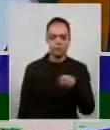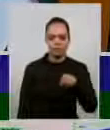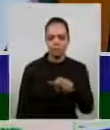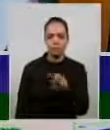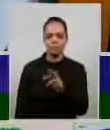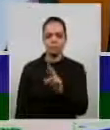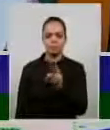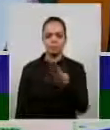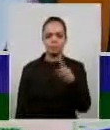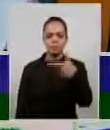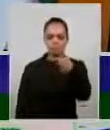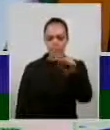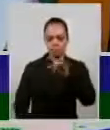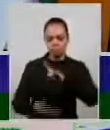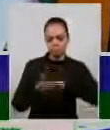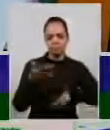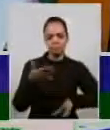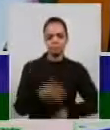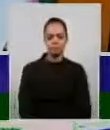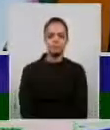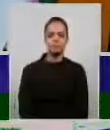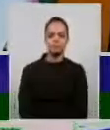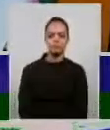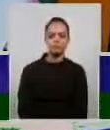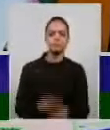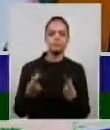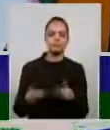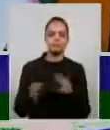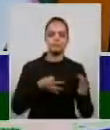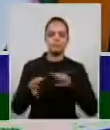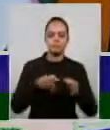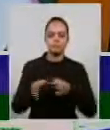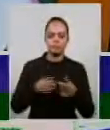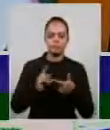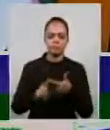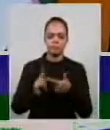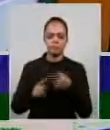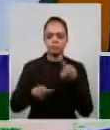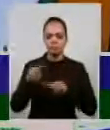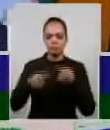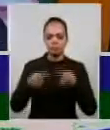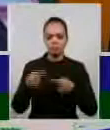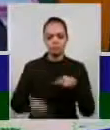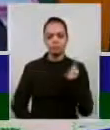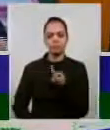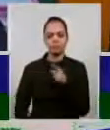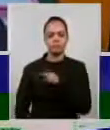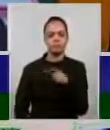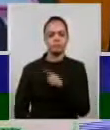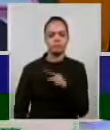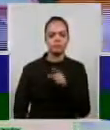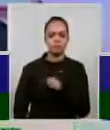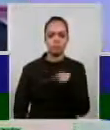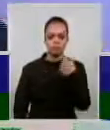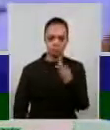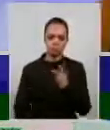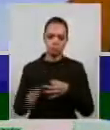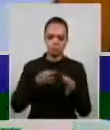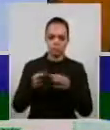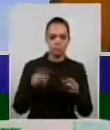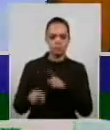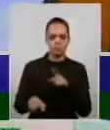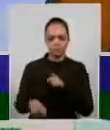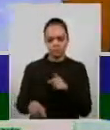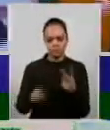R$ 386 mil e da outras providências. Essa matéria está em segunda discussão. Nós temos ainda mais uma matéria. Nós temos